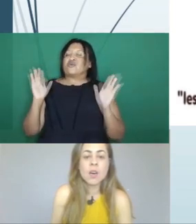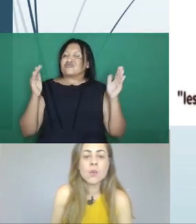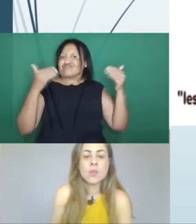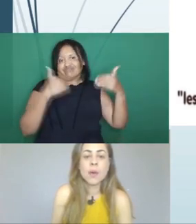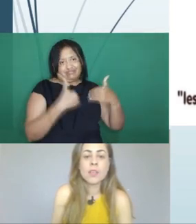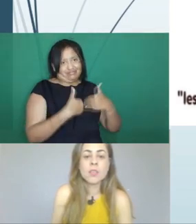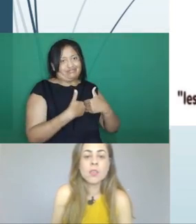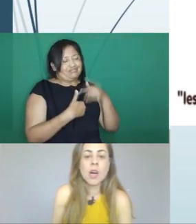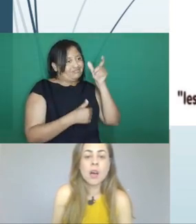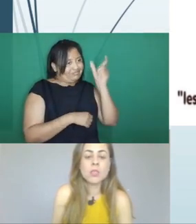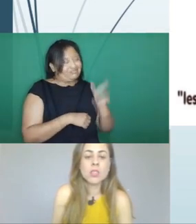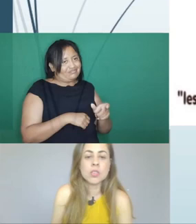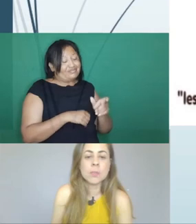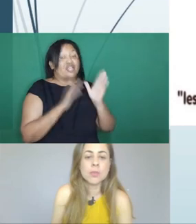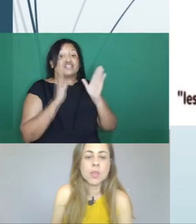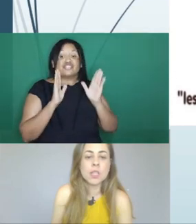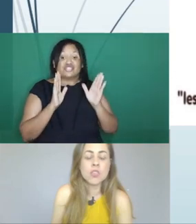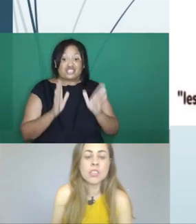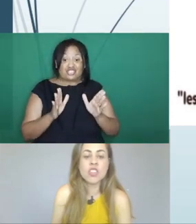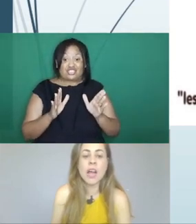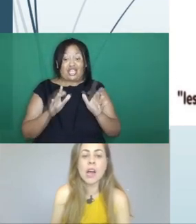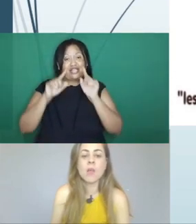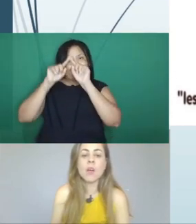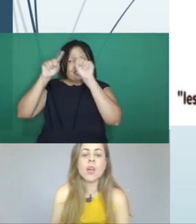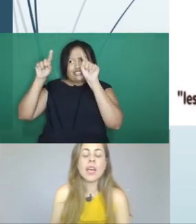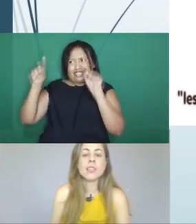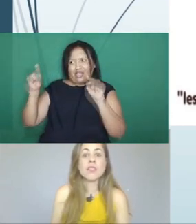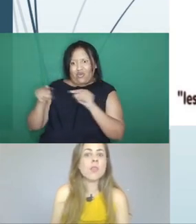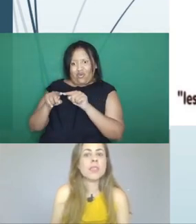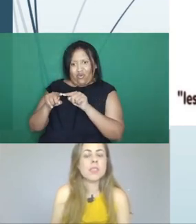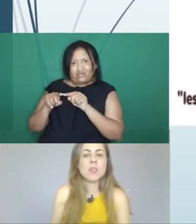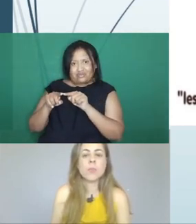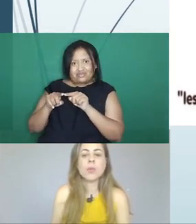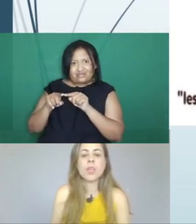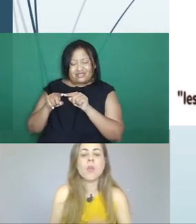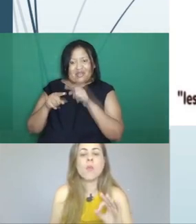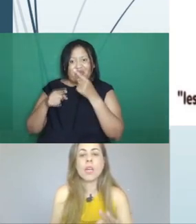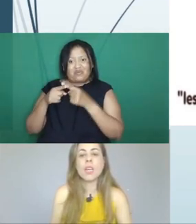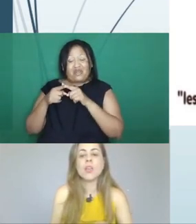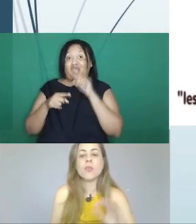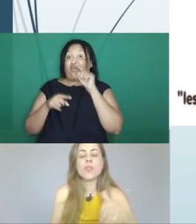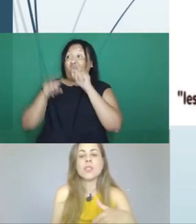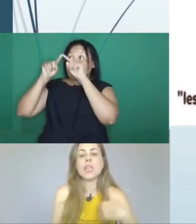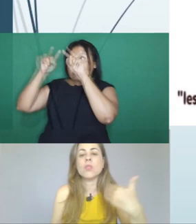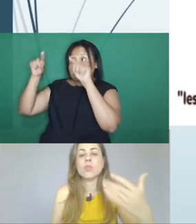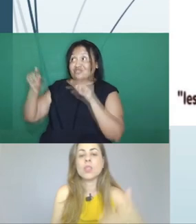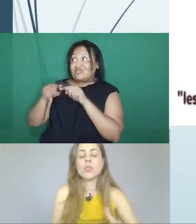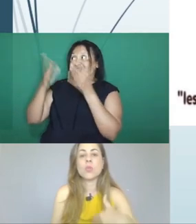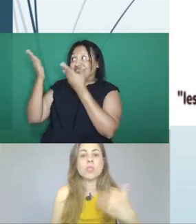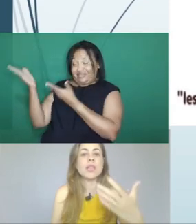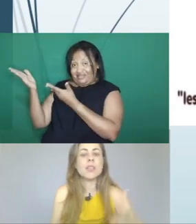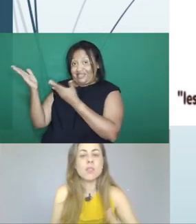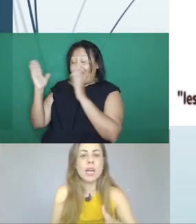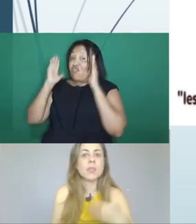ou espectro autista pronto aqui eu já destaco essa informação porque com ela eu vou fazer a leitura